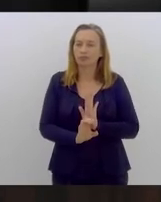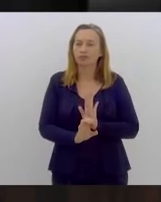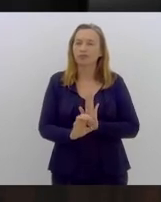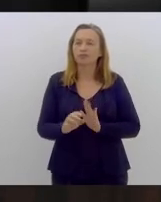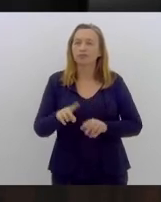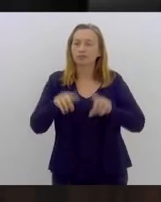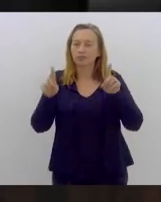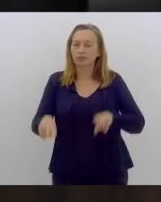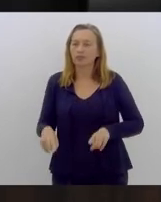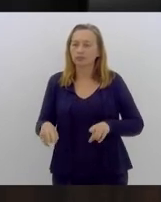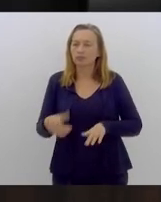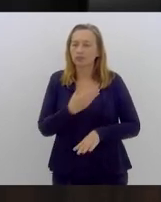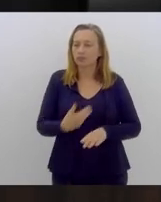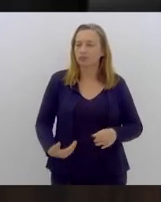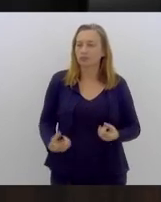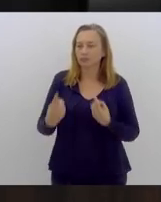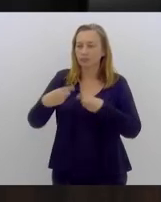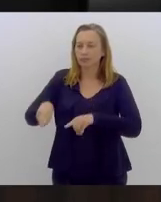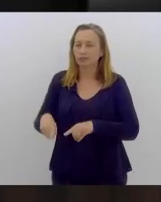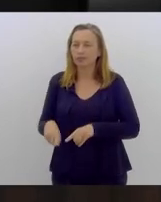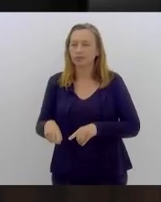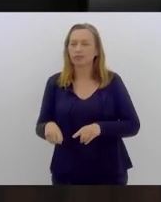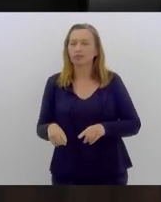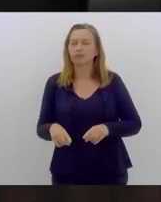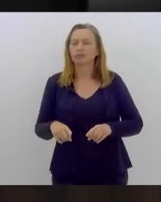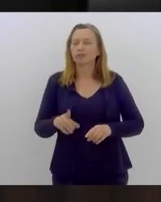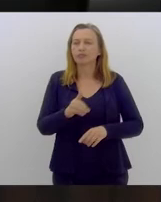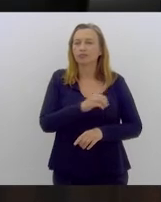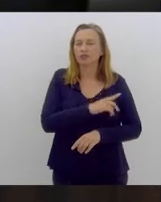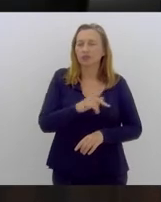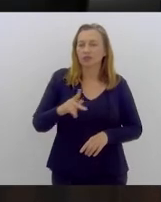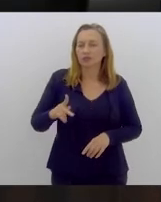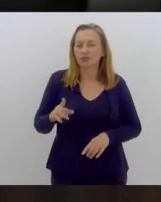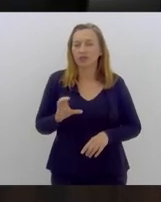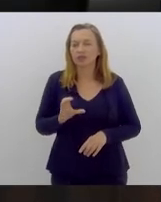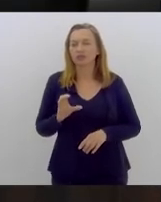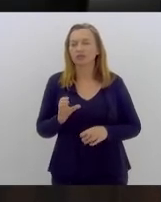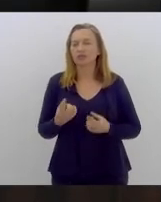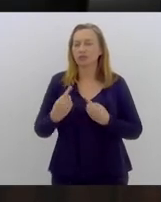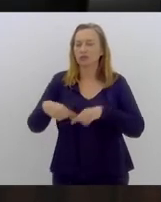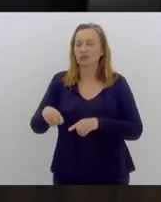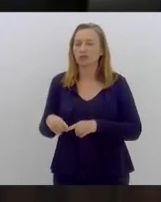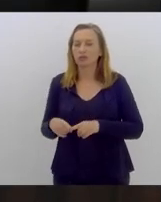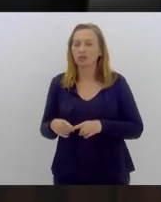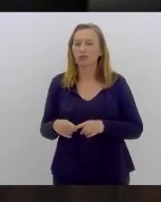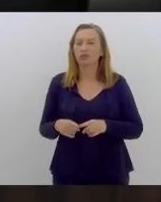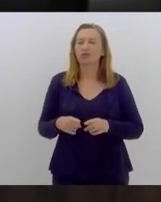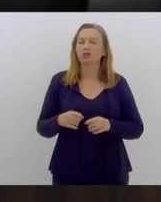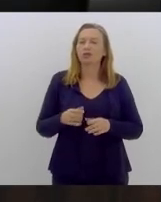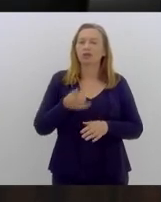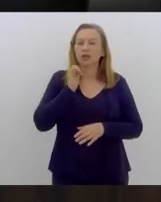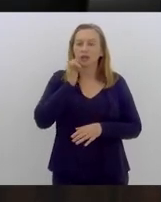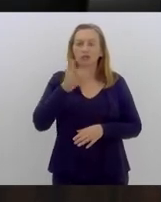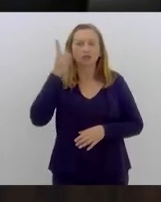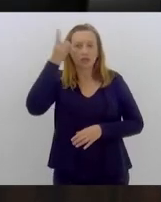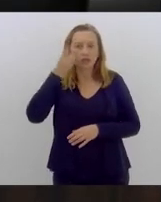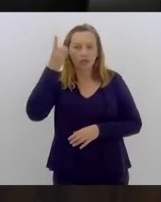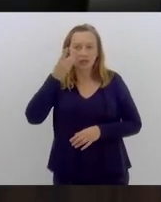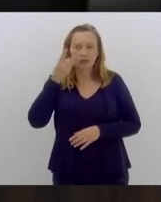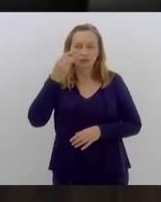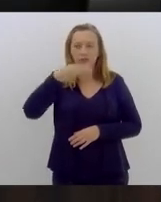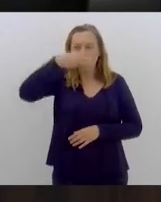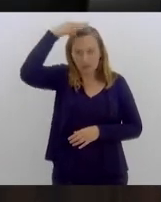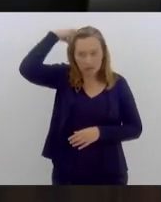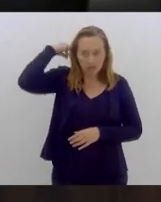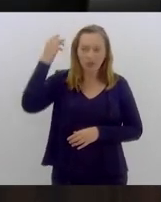servidores públicos, contrário. De defesa civil, favorável. De orçamento, finanças, fiscalização financeira e controle, favorável. Relatores, deputado Márcio Pacheco, Flávio